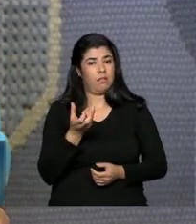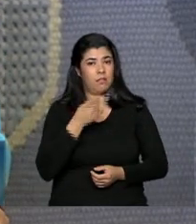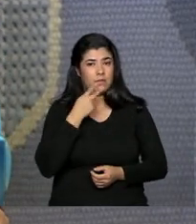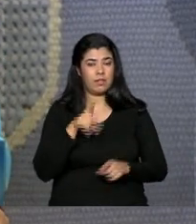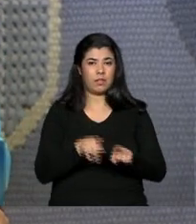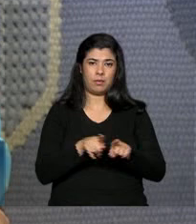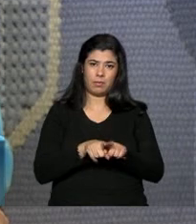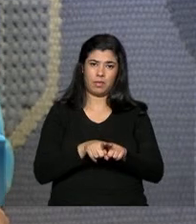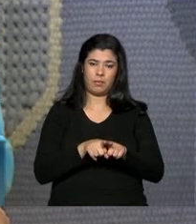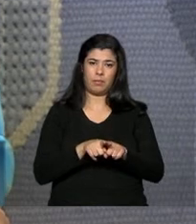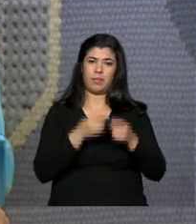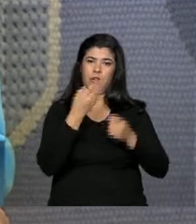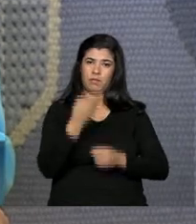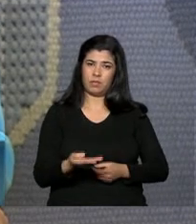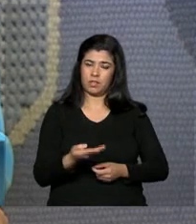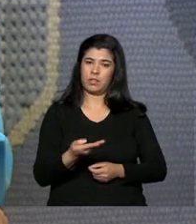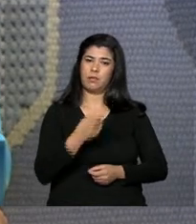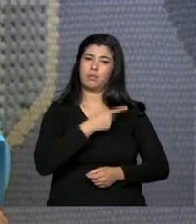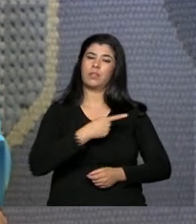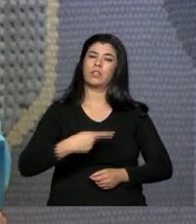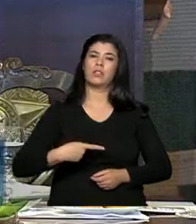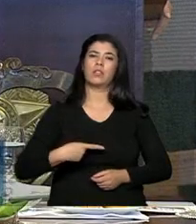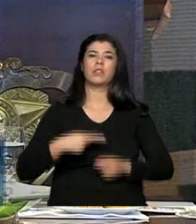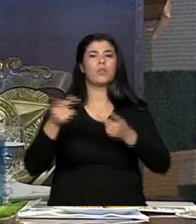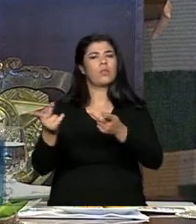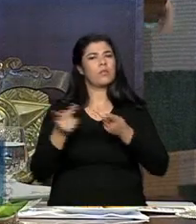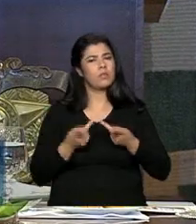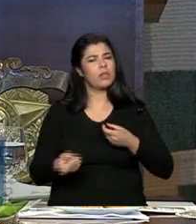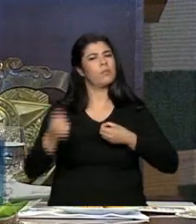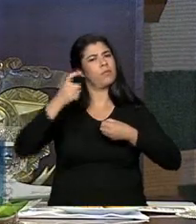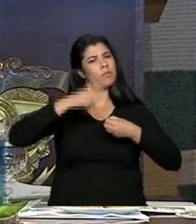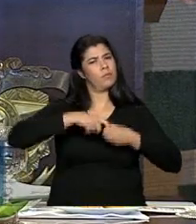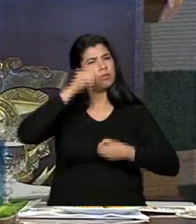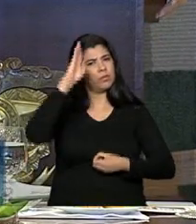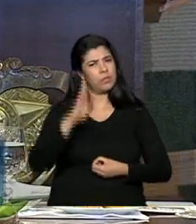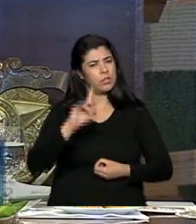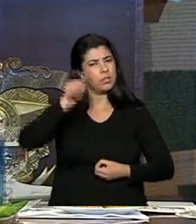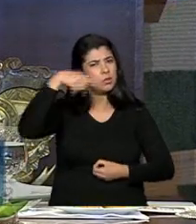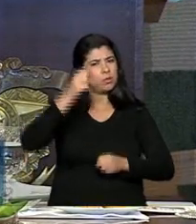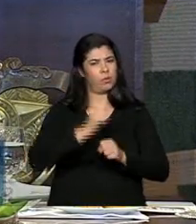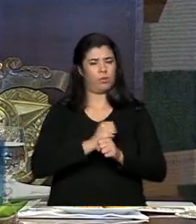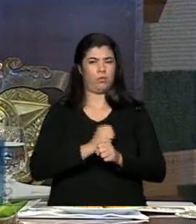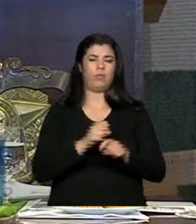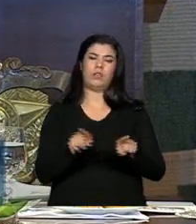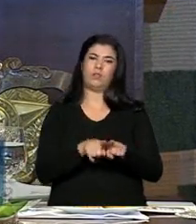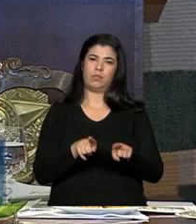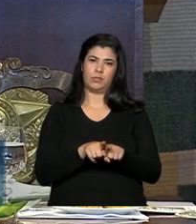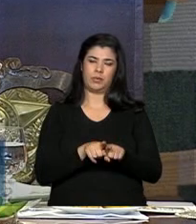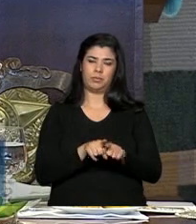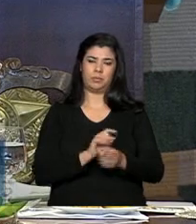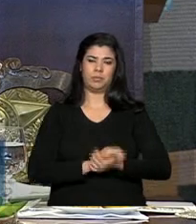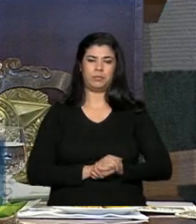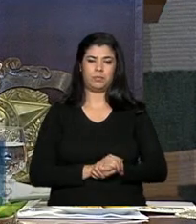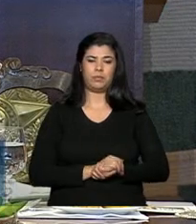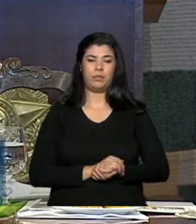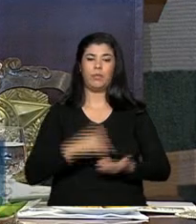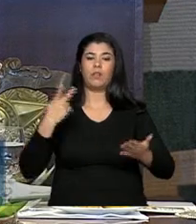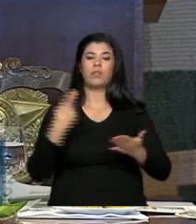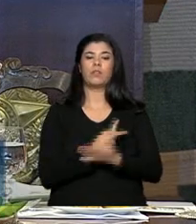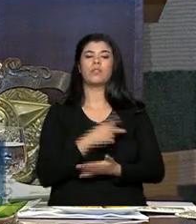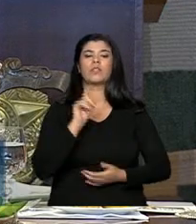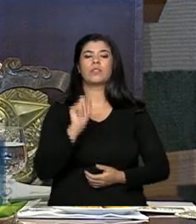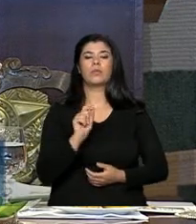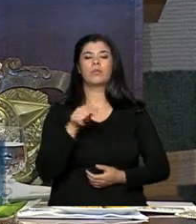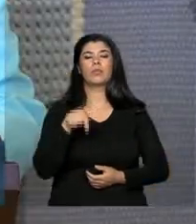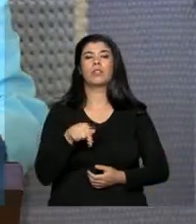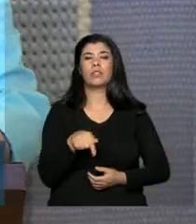Gostaria, senhora chanceler, de convidá-la para vir ao Brasil no próximo ano. Os Jogos